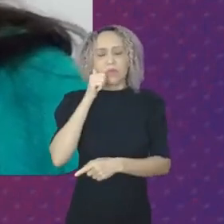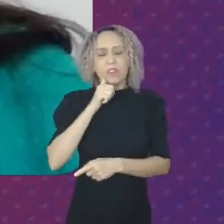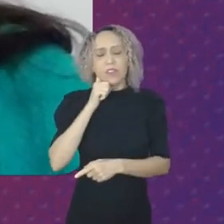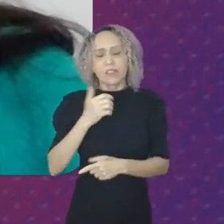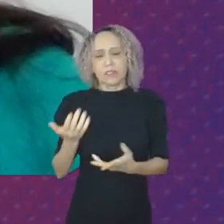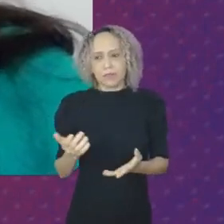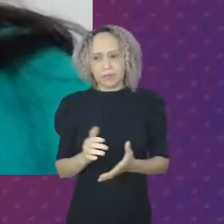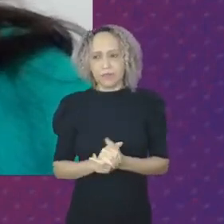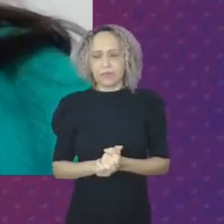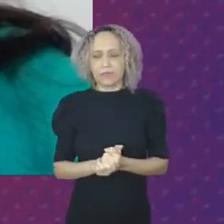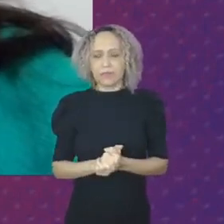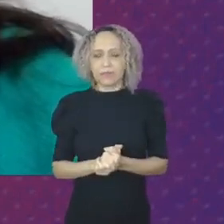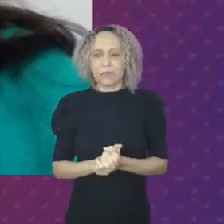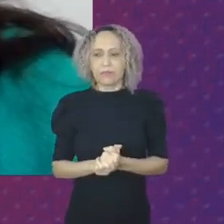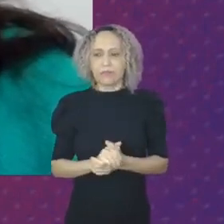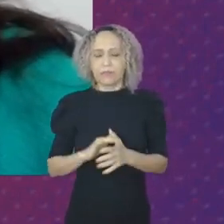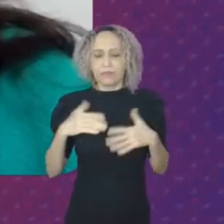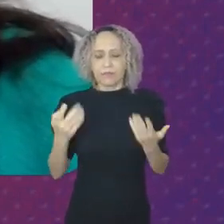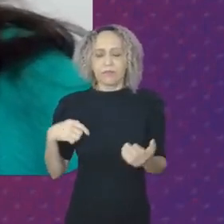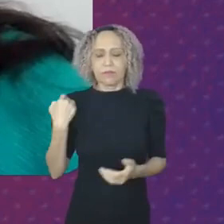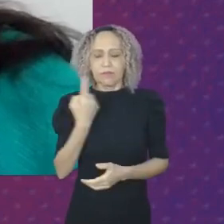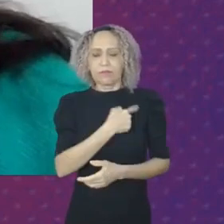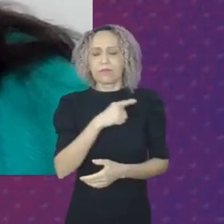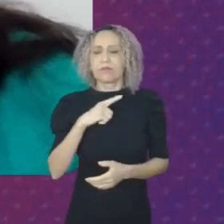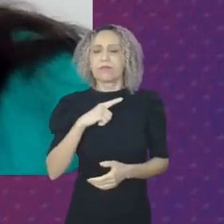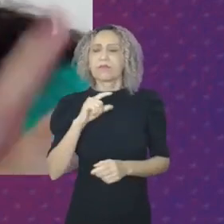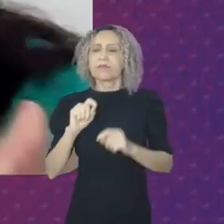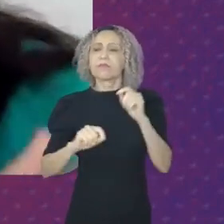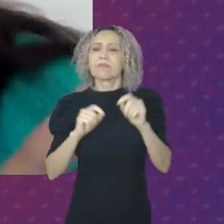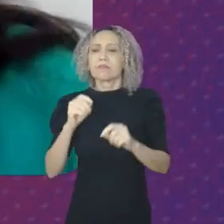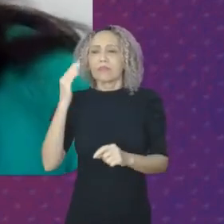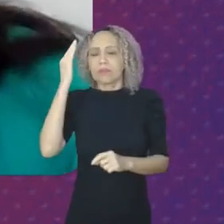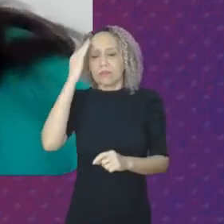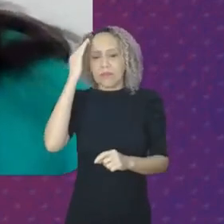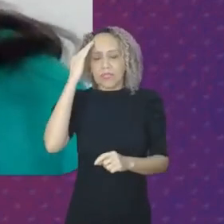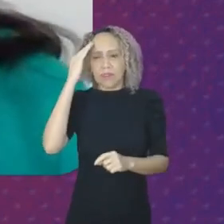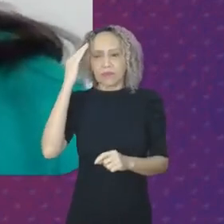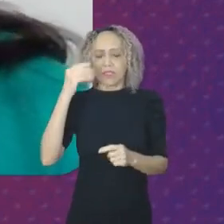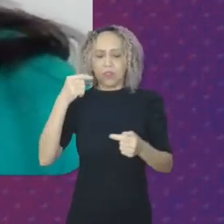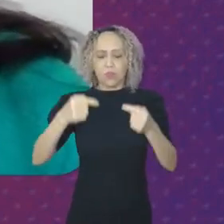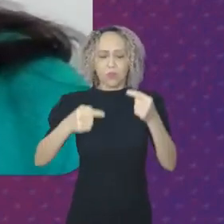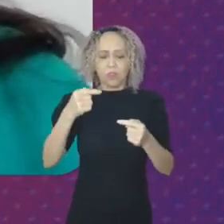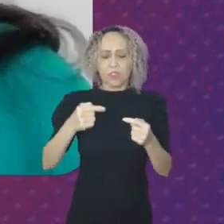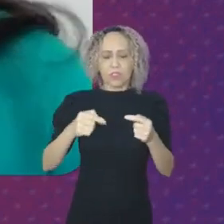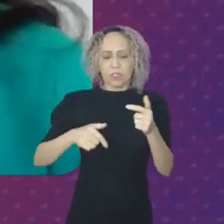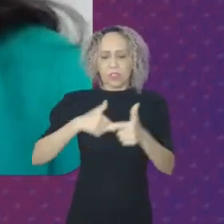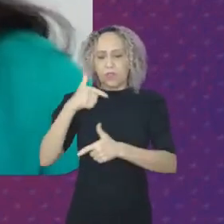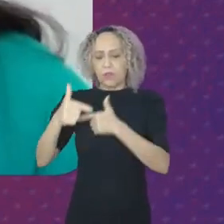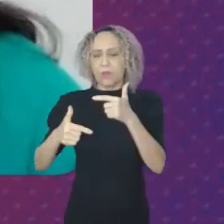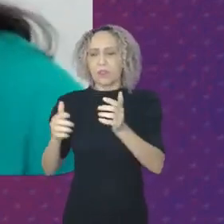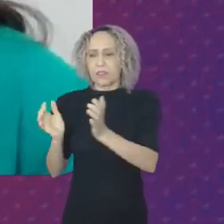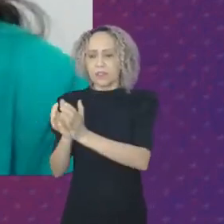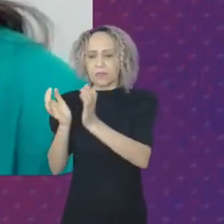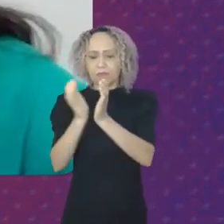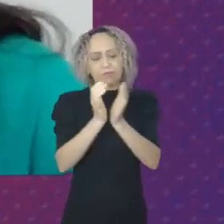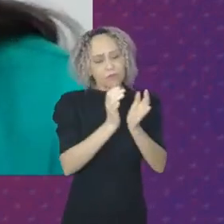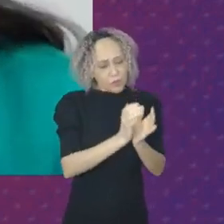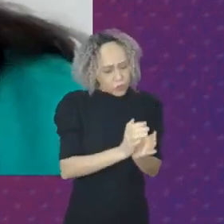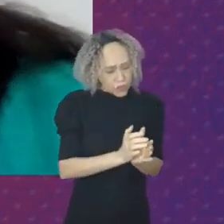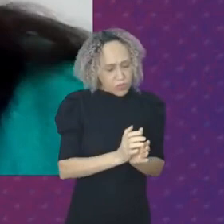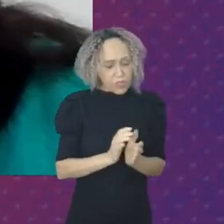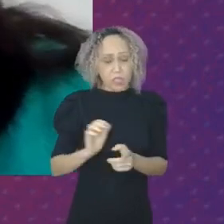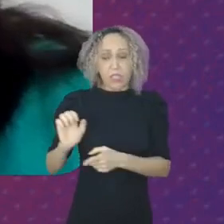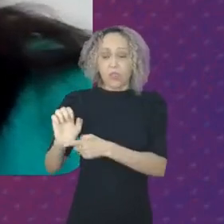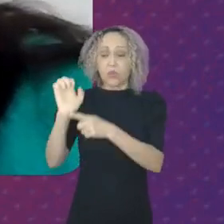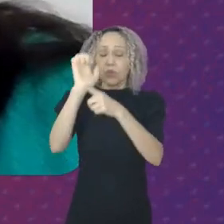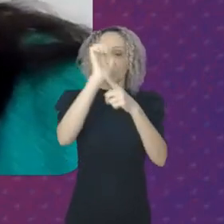né? Então, nós temos o entendimento, e aí são políticas trabalhadas em conjunto, que todos os estados precisam